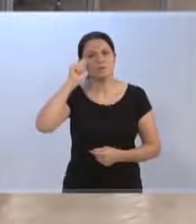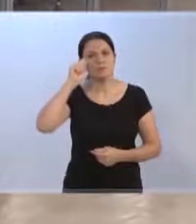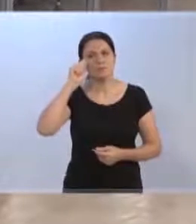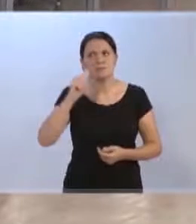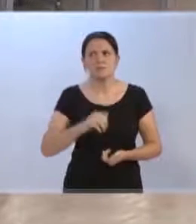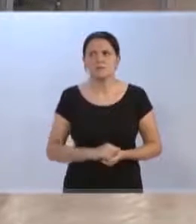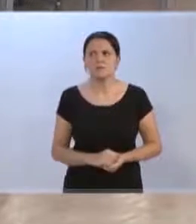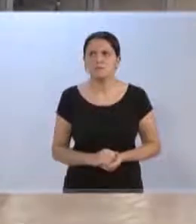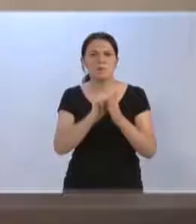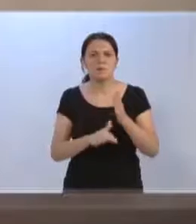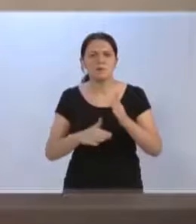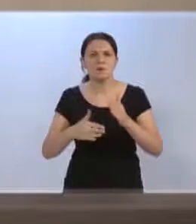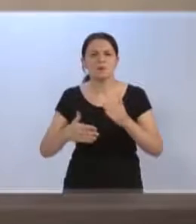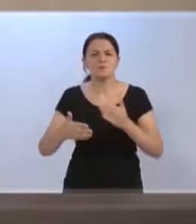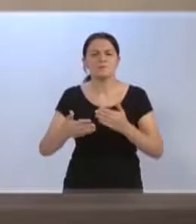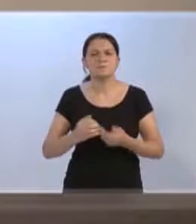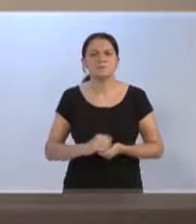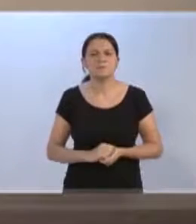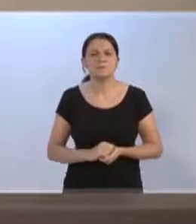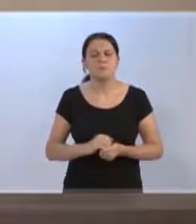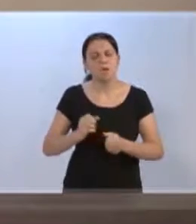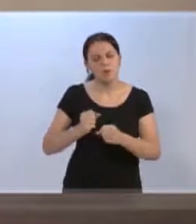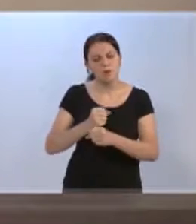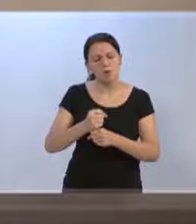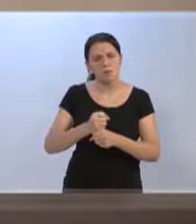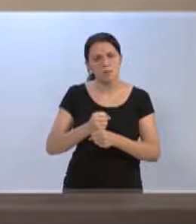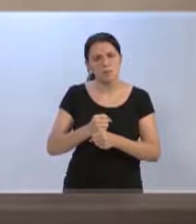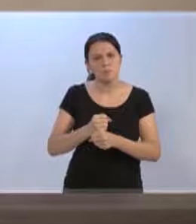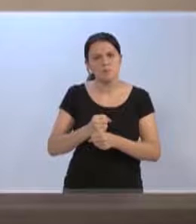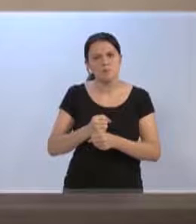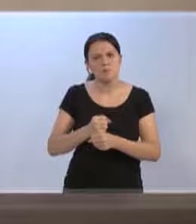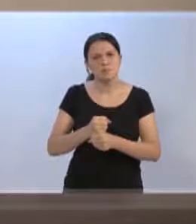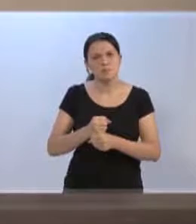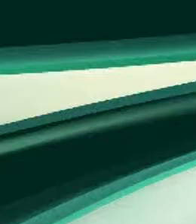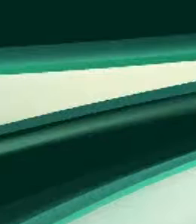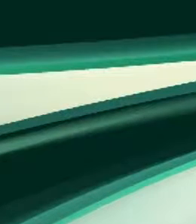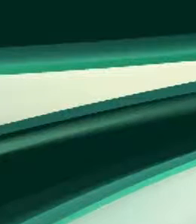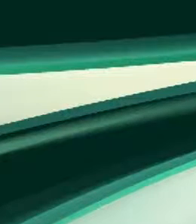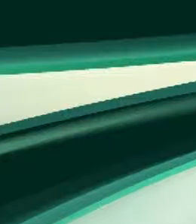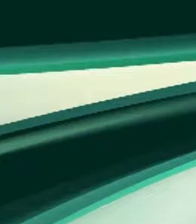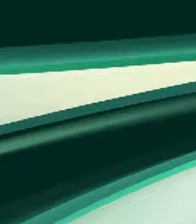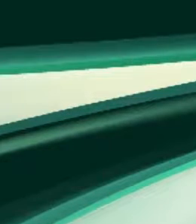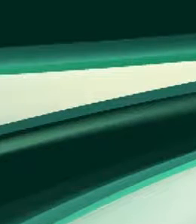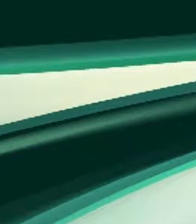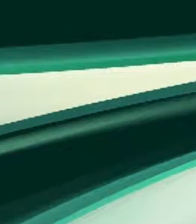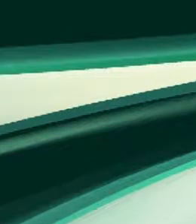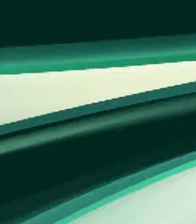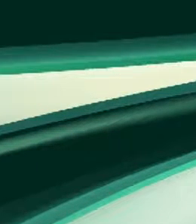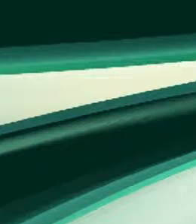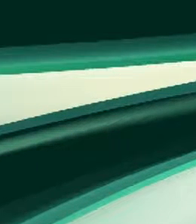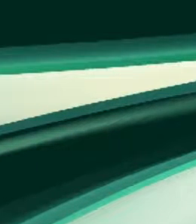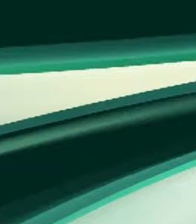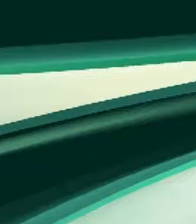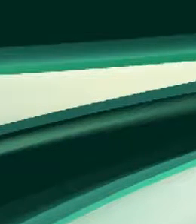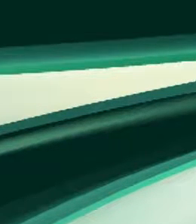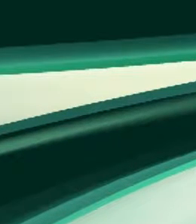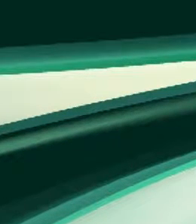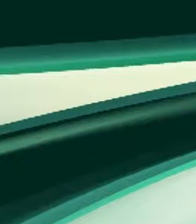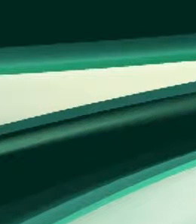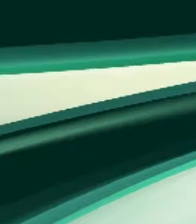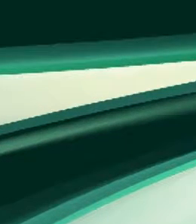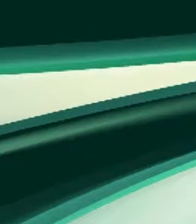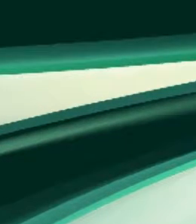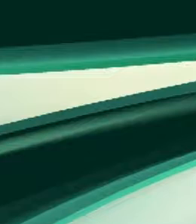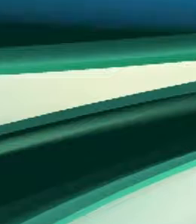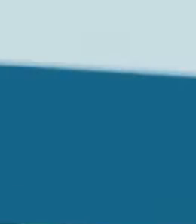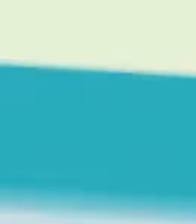Blumenau. A matéria será encaminhada ao Executivo para a promulgação. Rápido intervalo, resumo da semana aqui na TVL volta